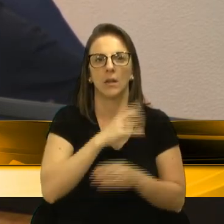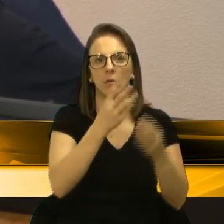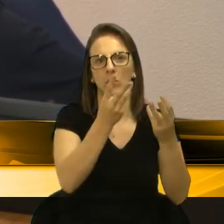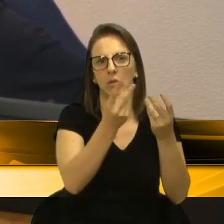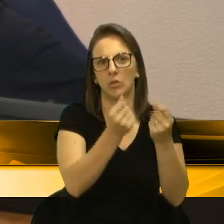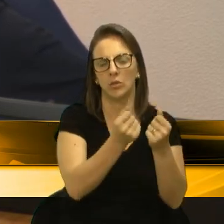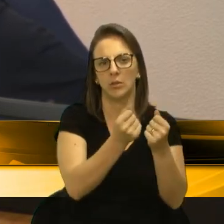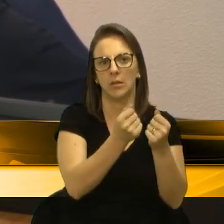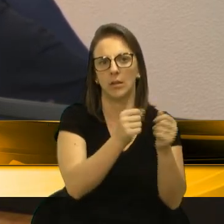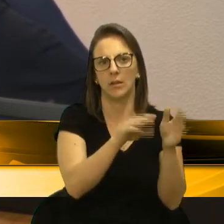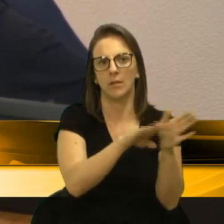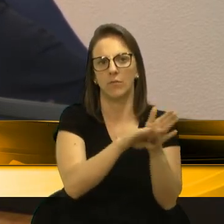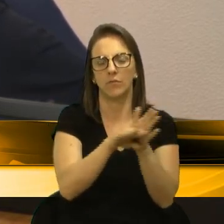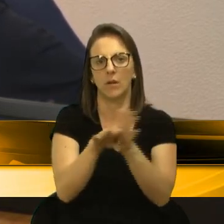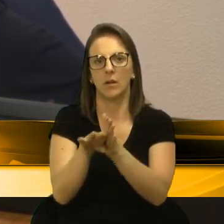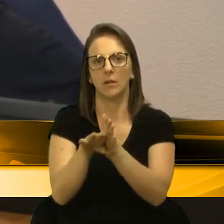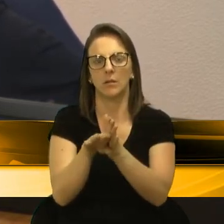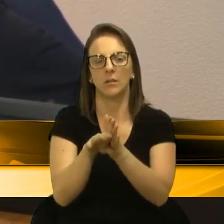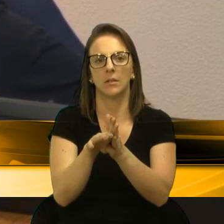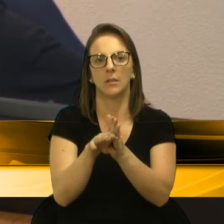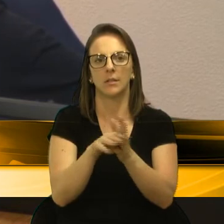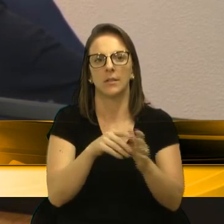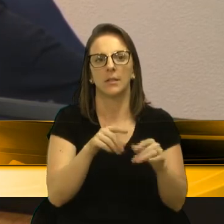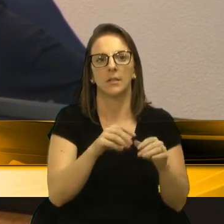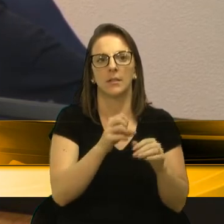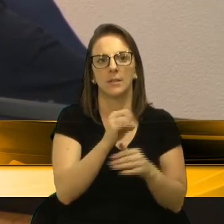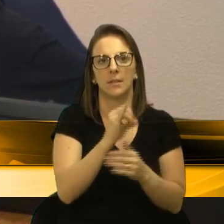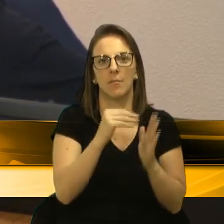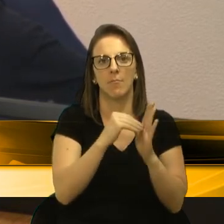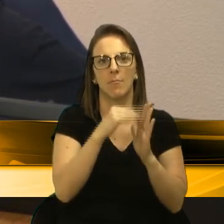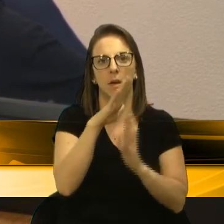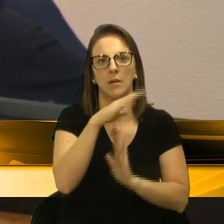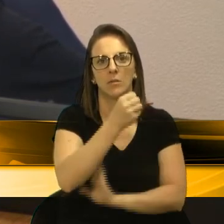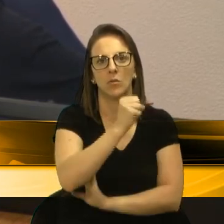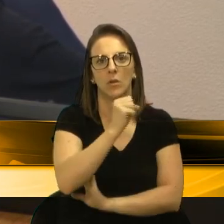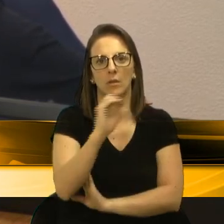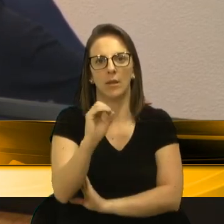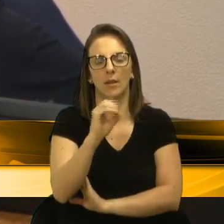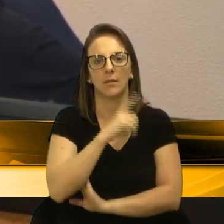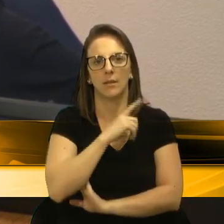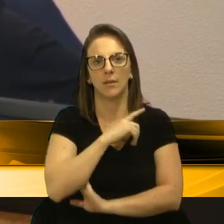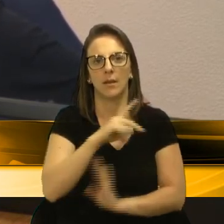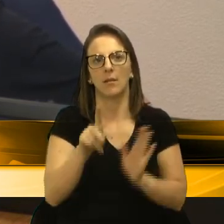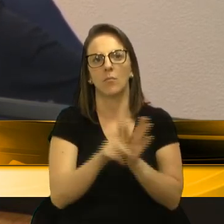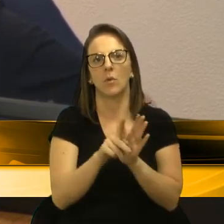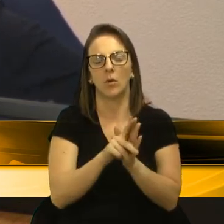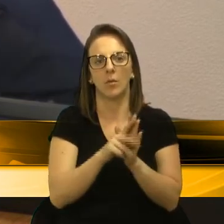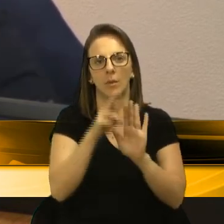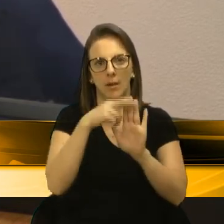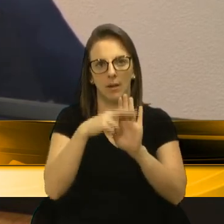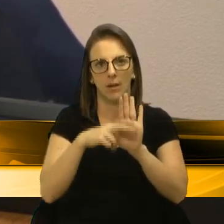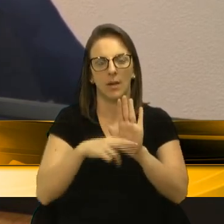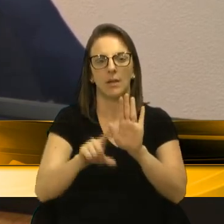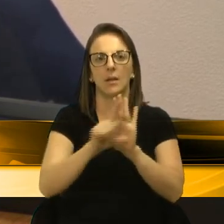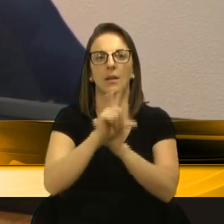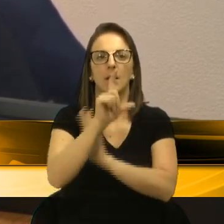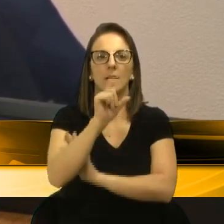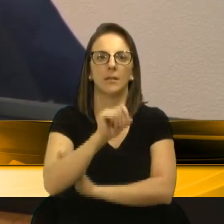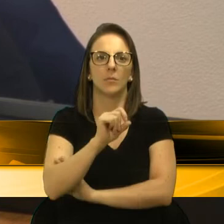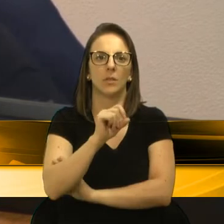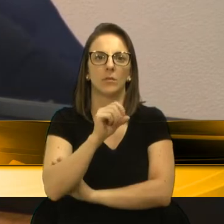superior a 80, no caso do imóvel incluído na área especial de tráfego definida pela Lei 10.334, de 13 de julho de